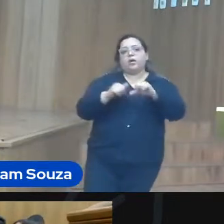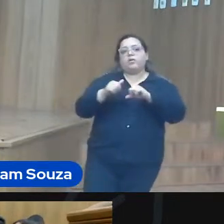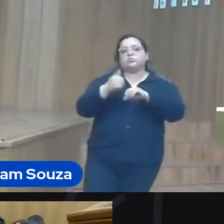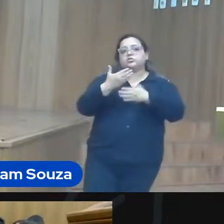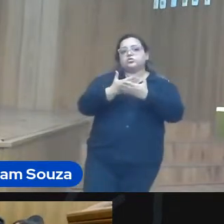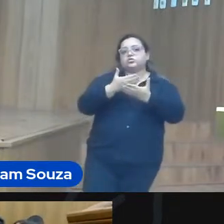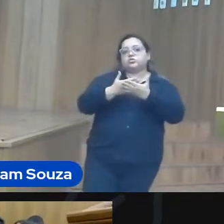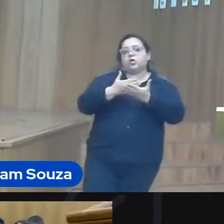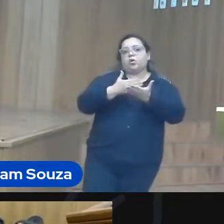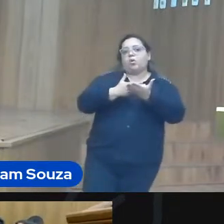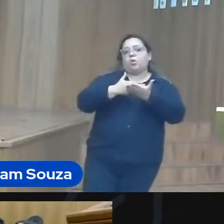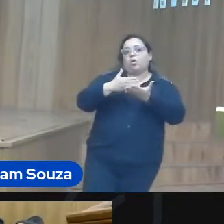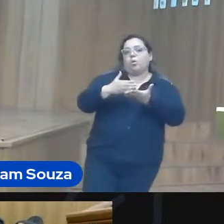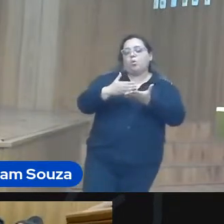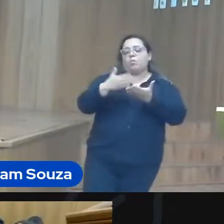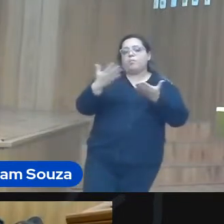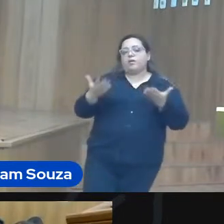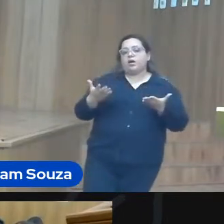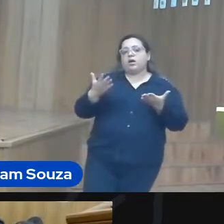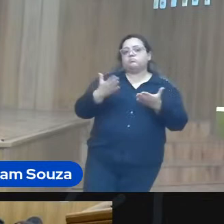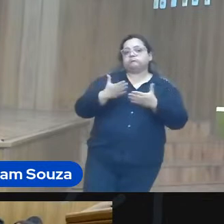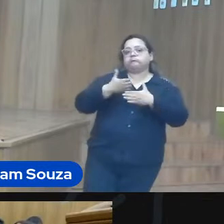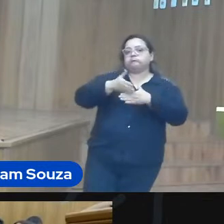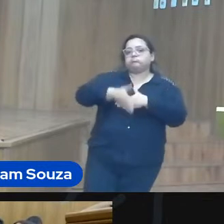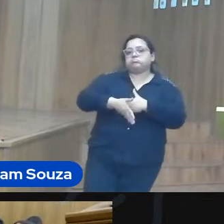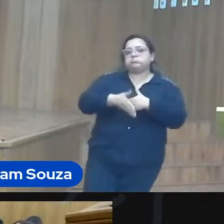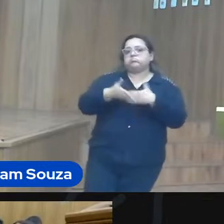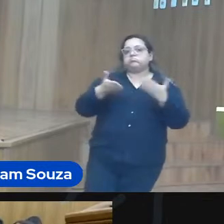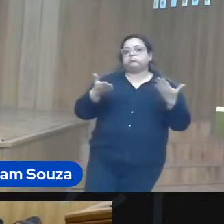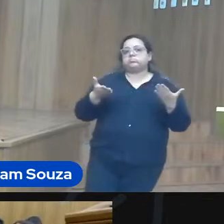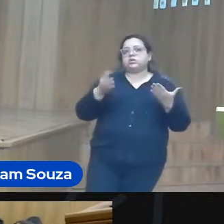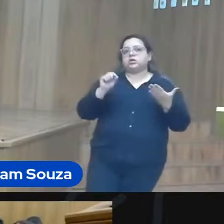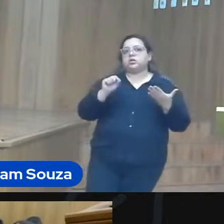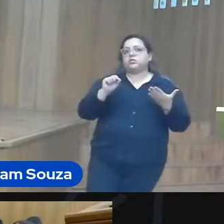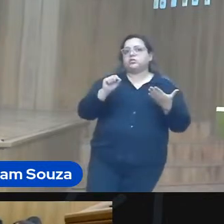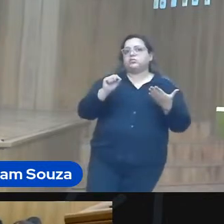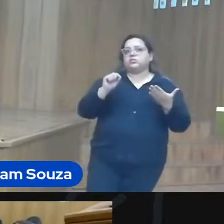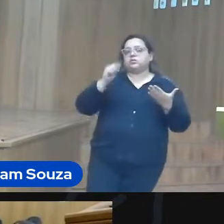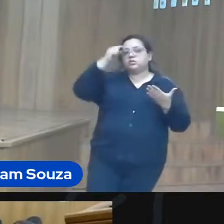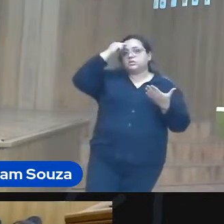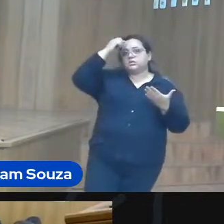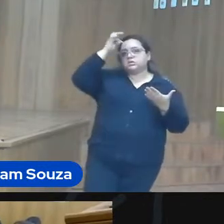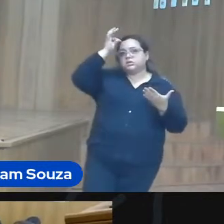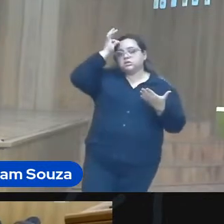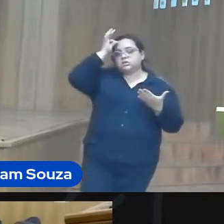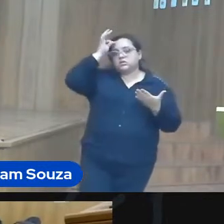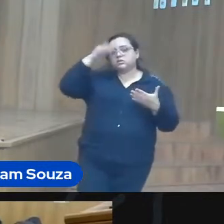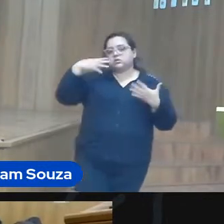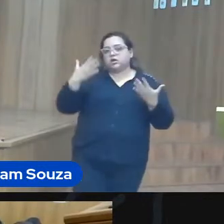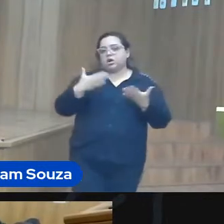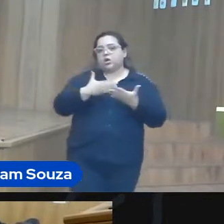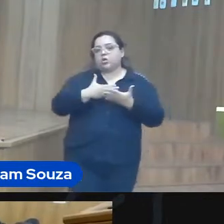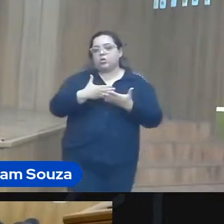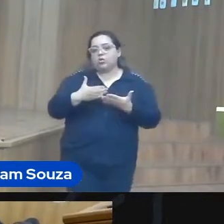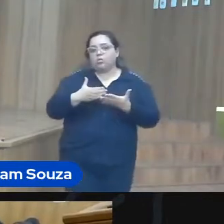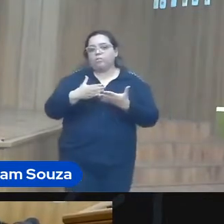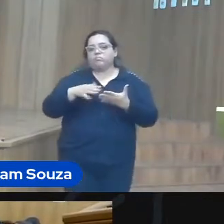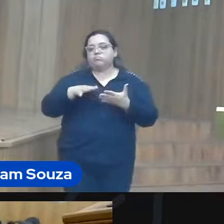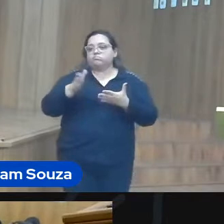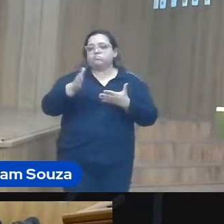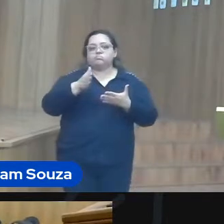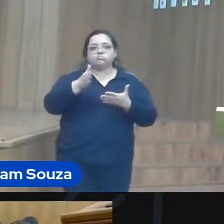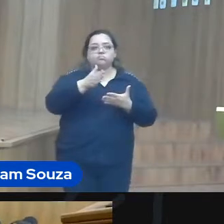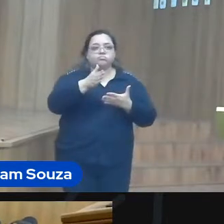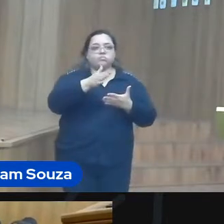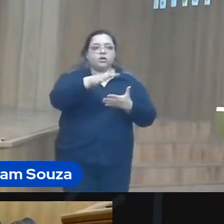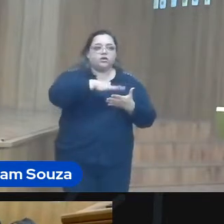começa a entrar numa dimensão teórica que começa a disputar espaços com outras